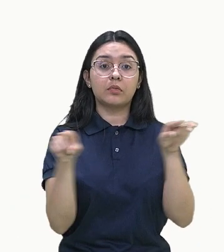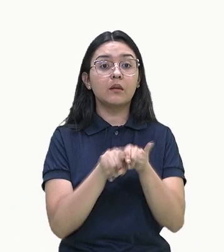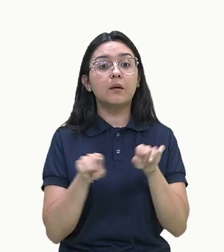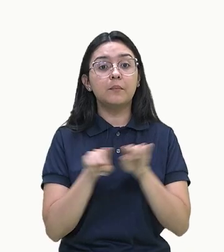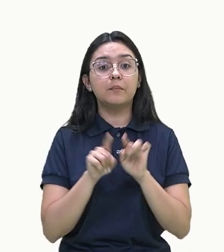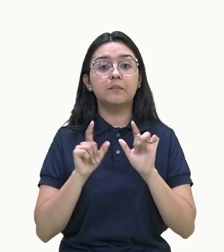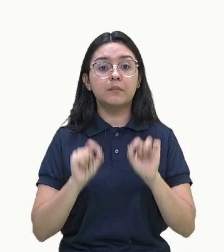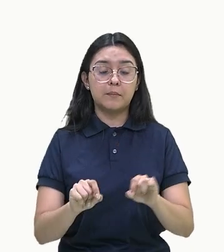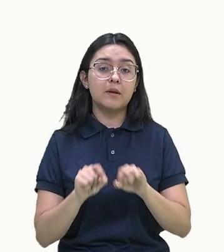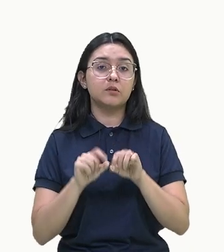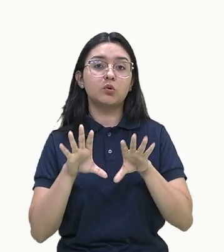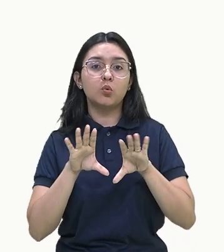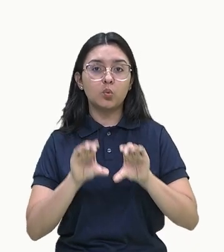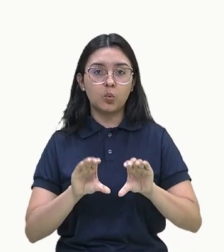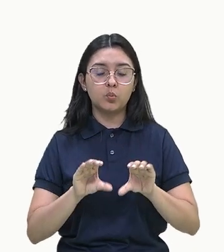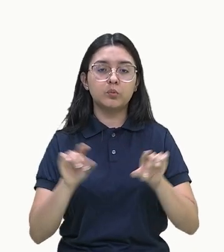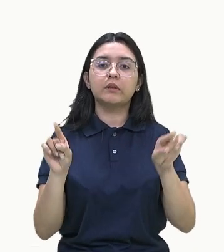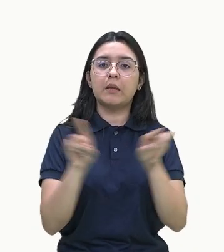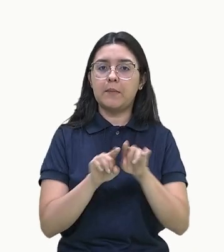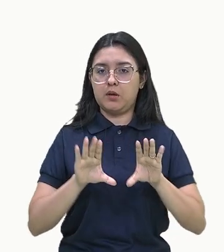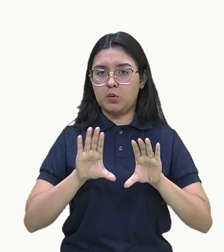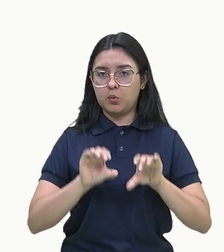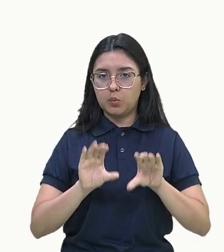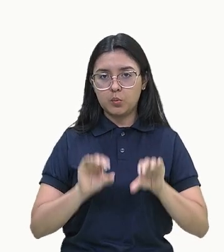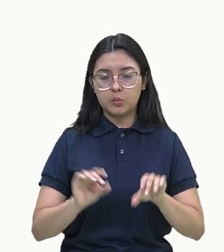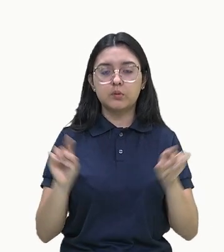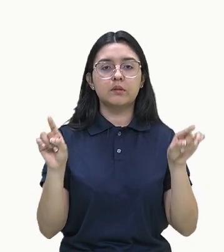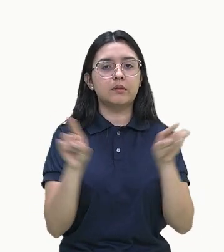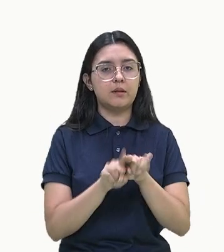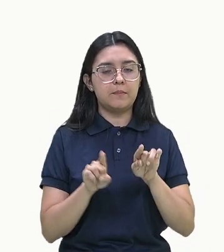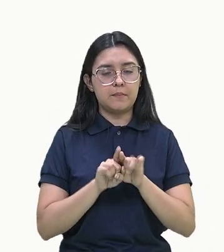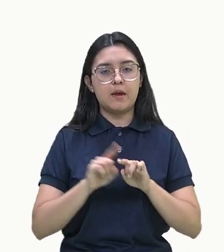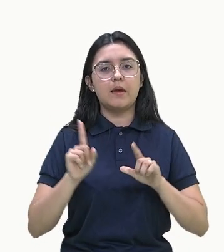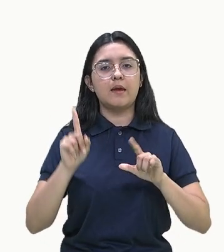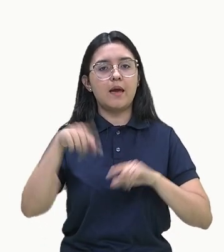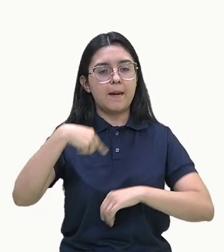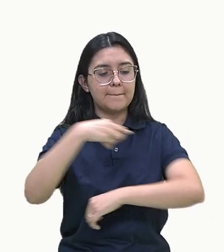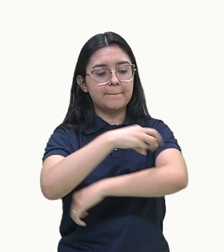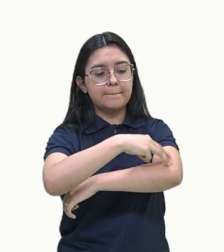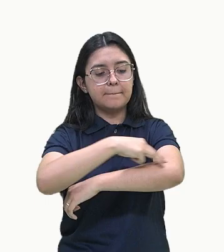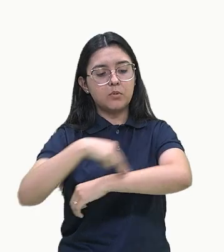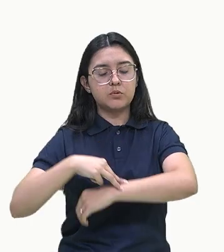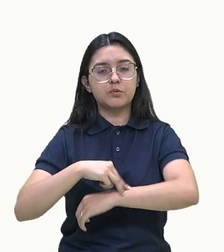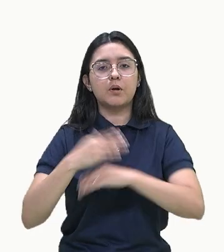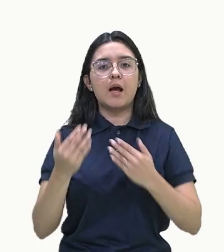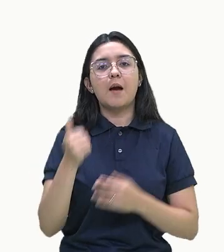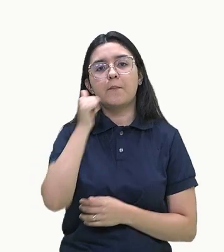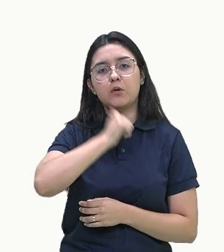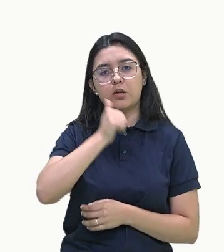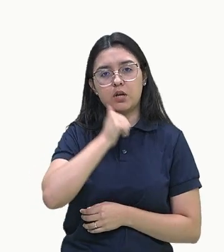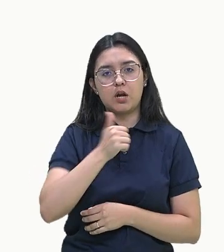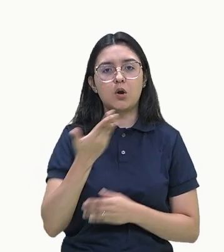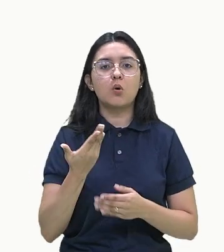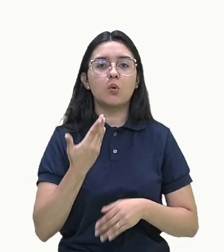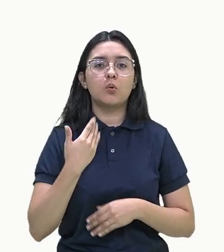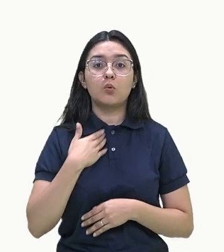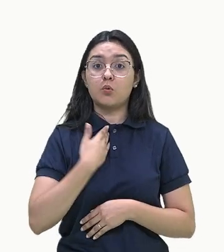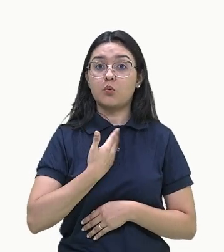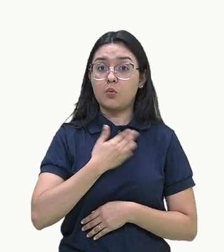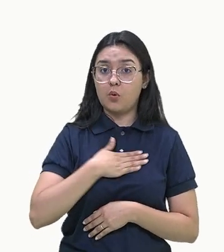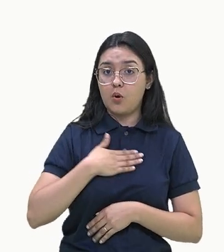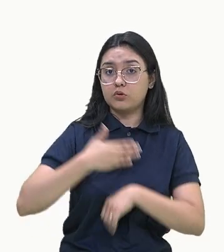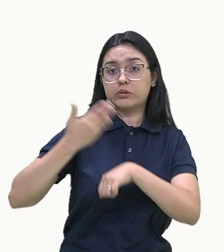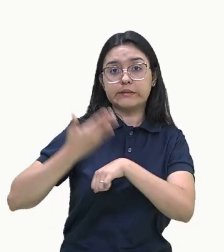então dos glúteos, né, da bunda, que são músculos também que as meninas gostam muito de exercitar na